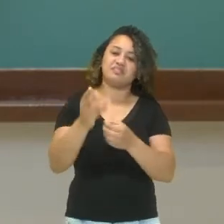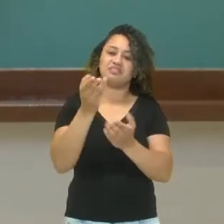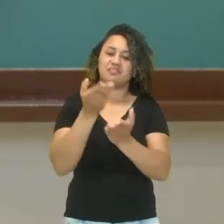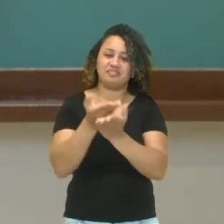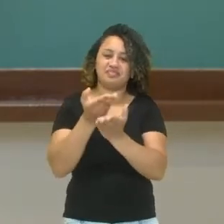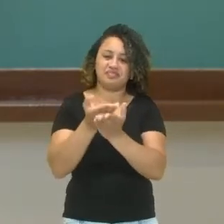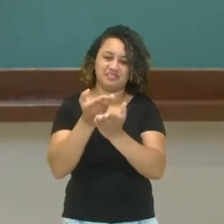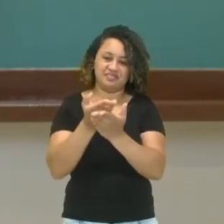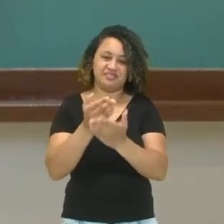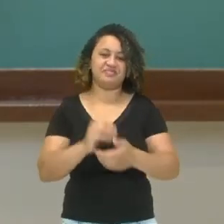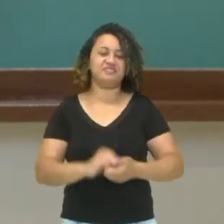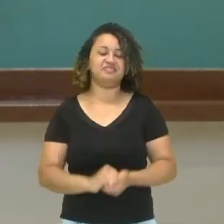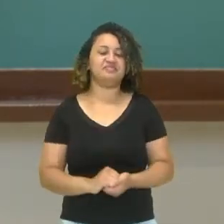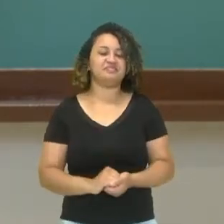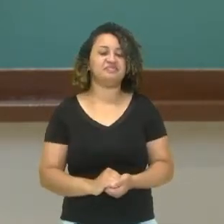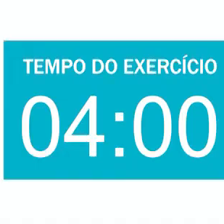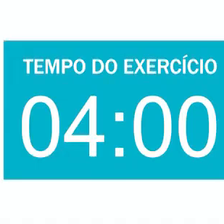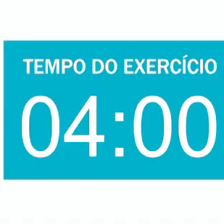mais aula Paraná.